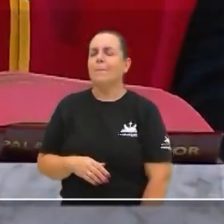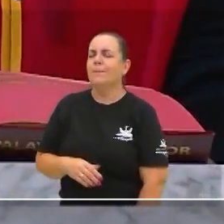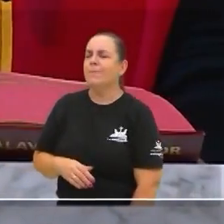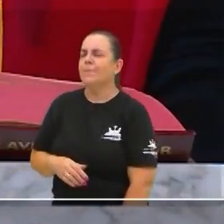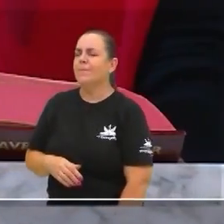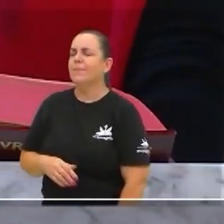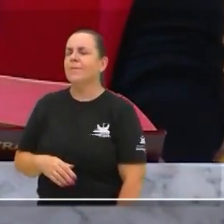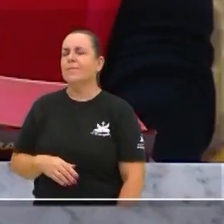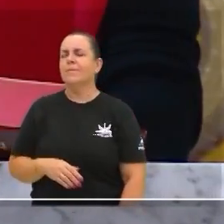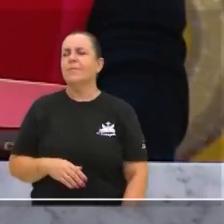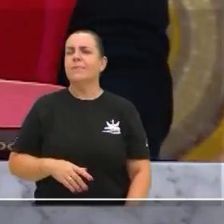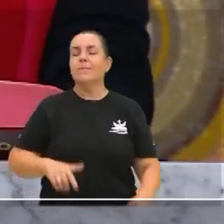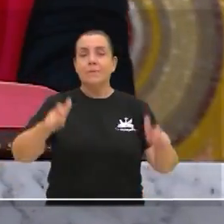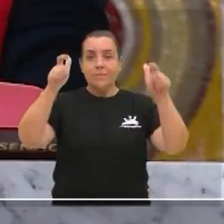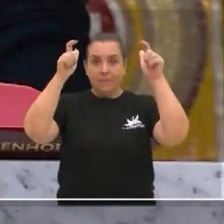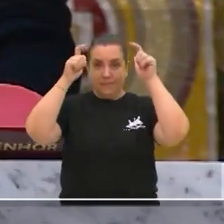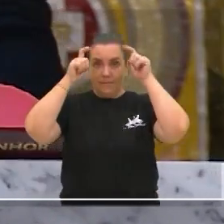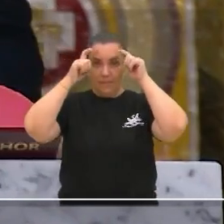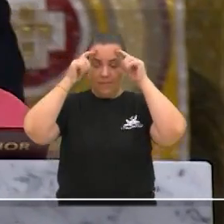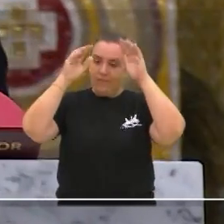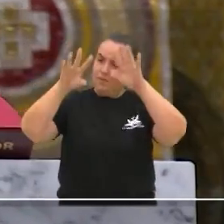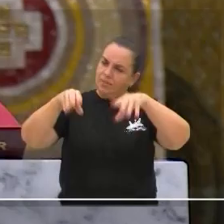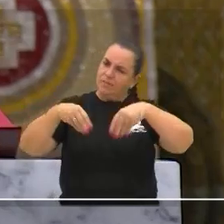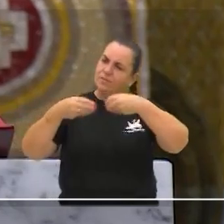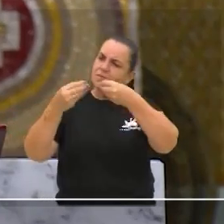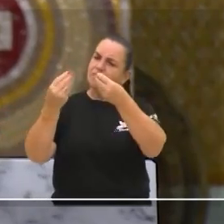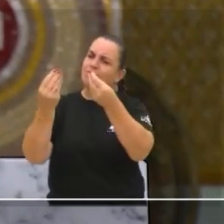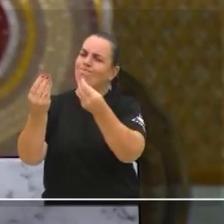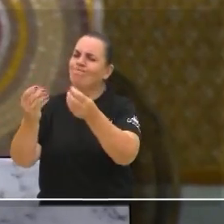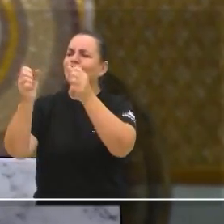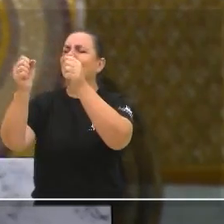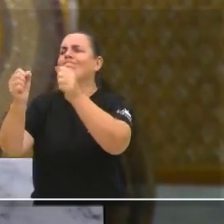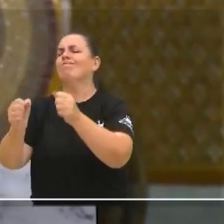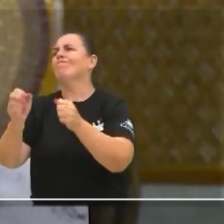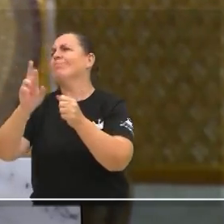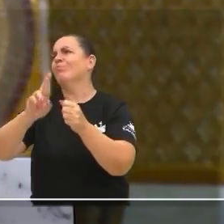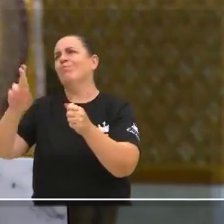Senhor. Dai ao Rei vossos poderes, Senhor